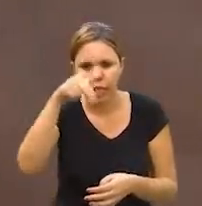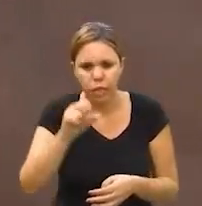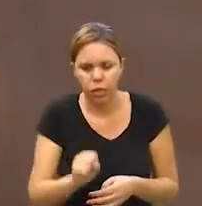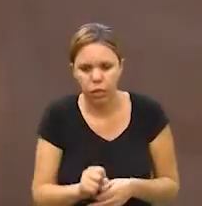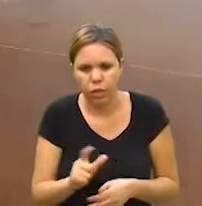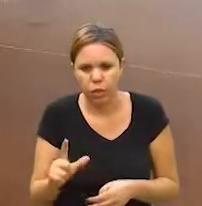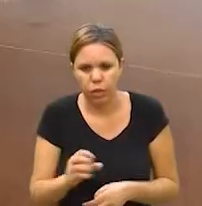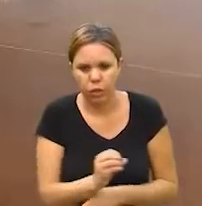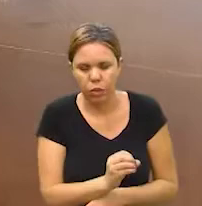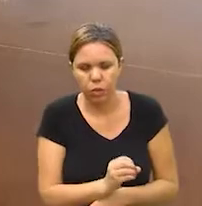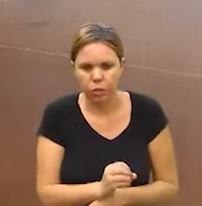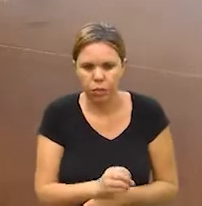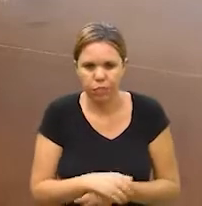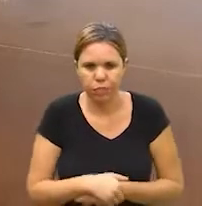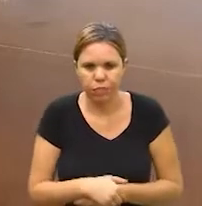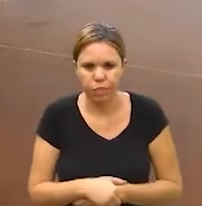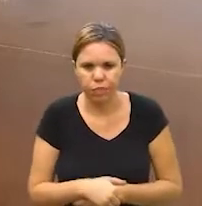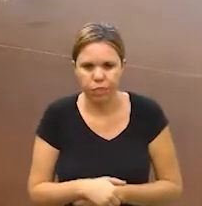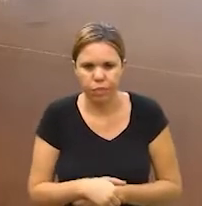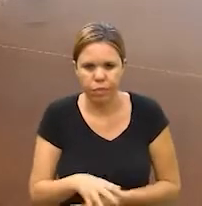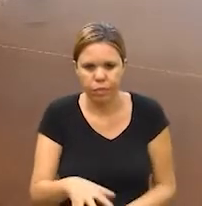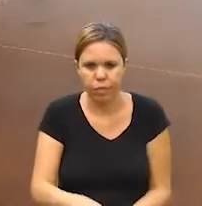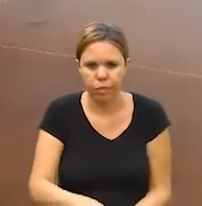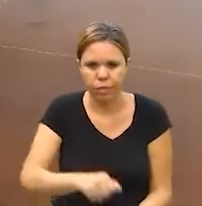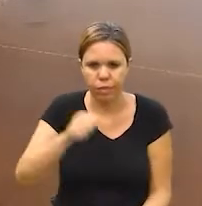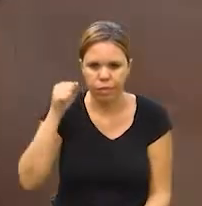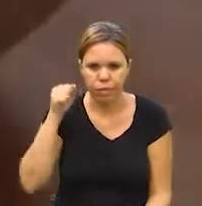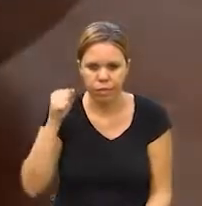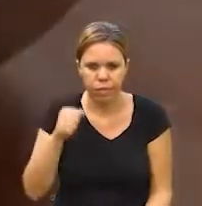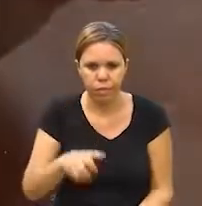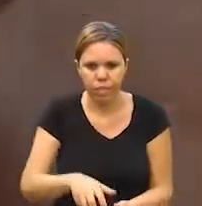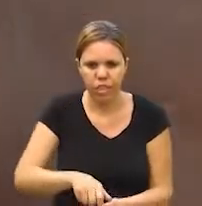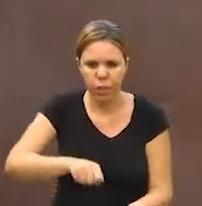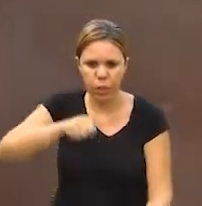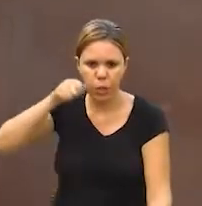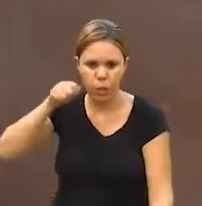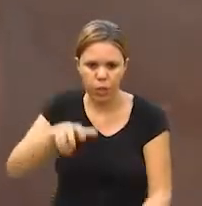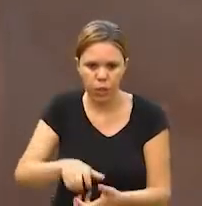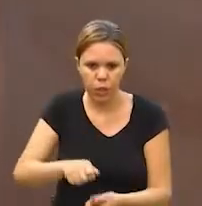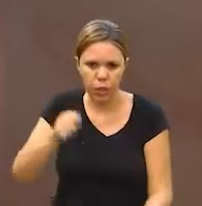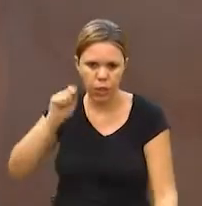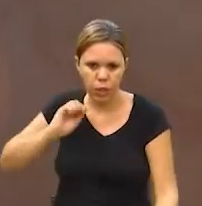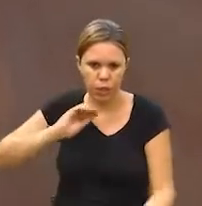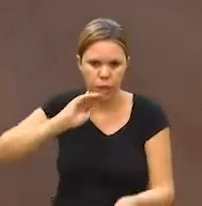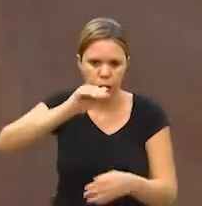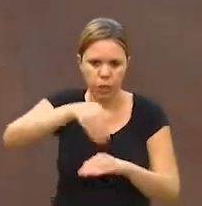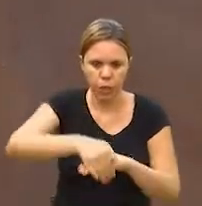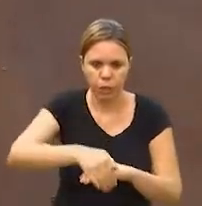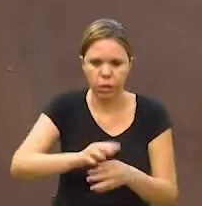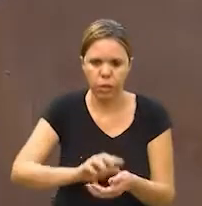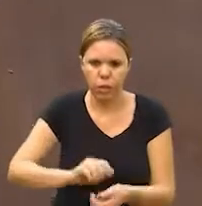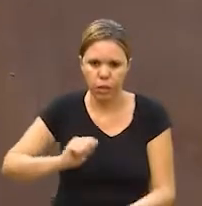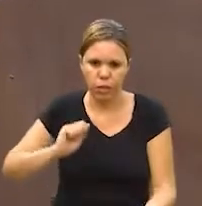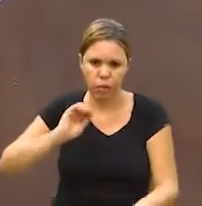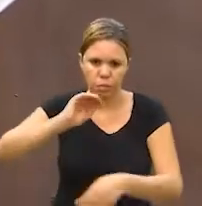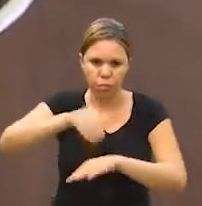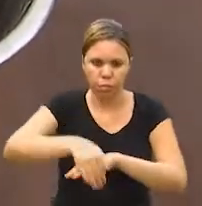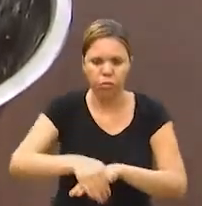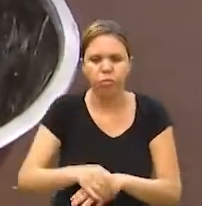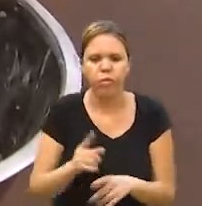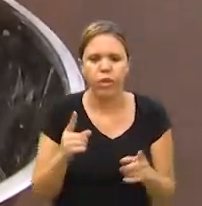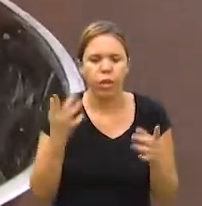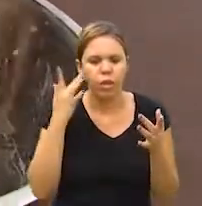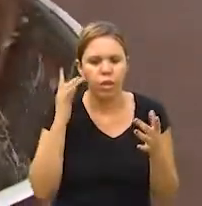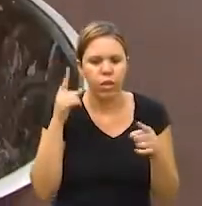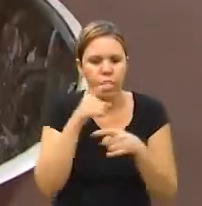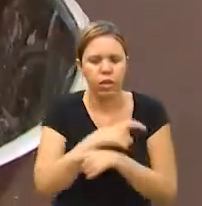e oeste. A gente desgruda a massa, estica, dobra por cima. É muito simples, né? Eu pensei que era uma coisa mais difícil.